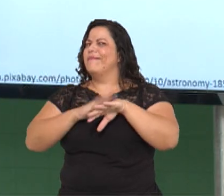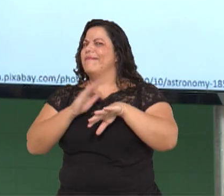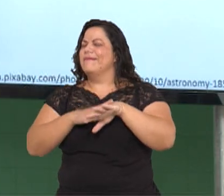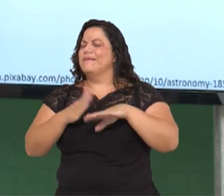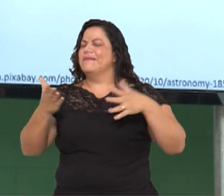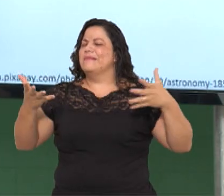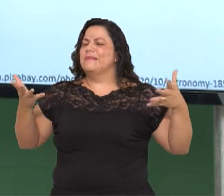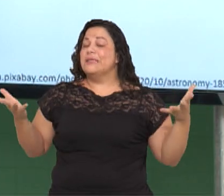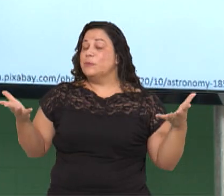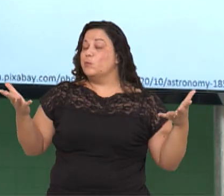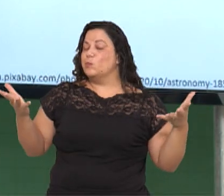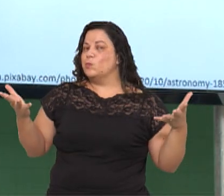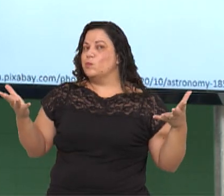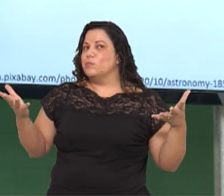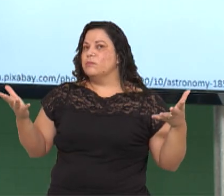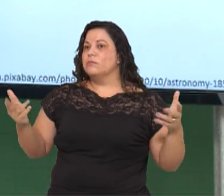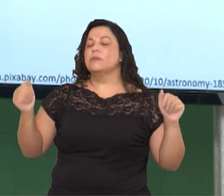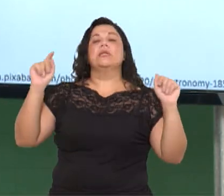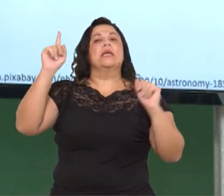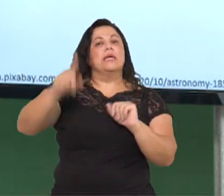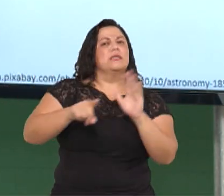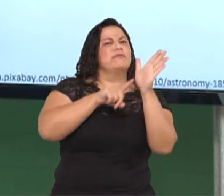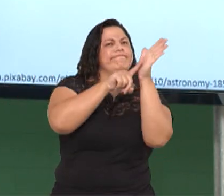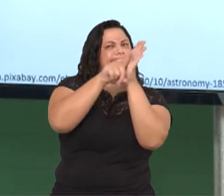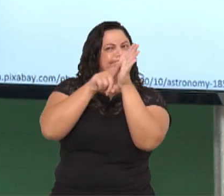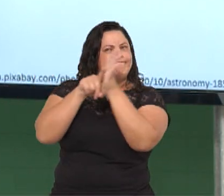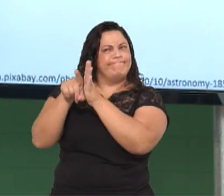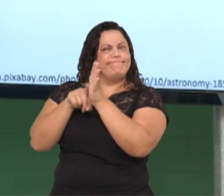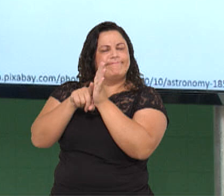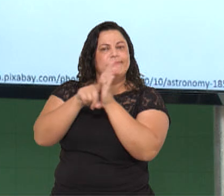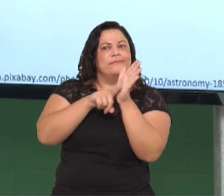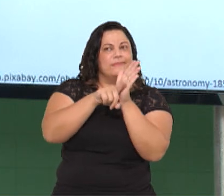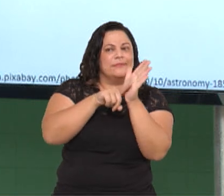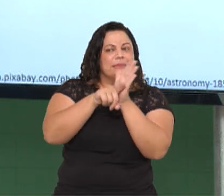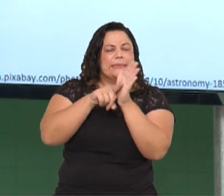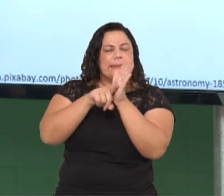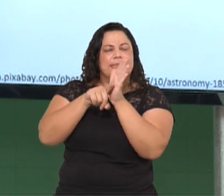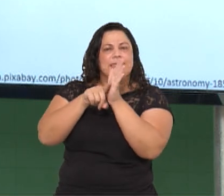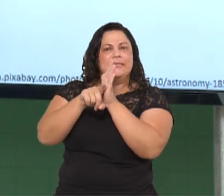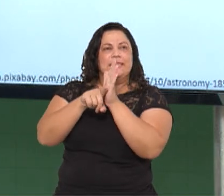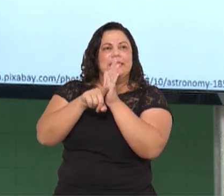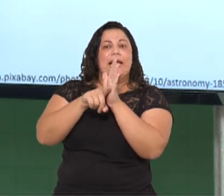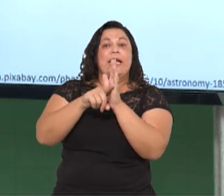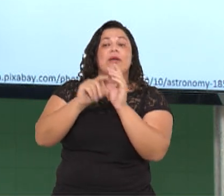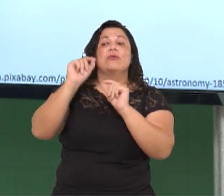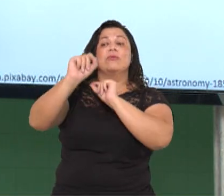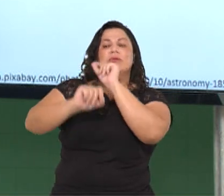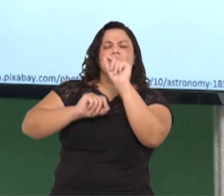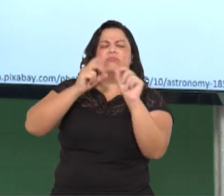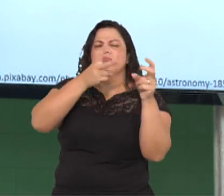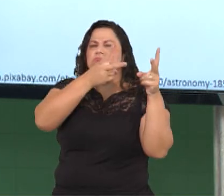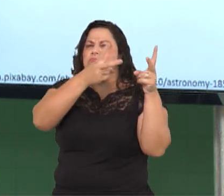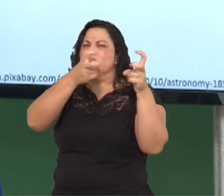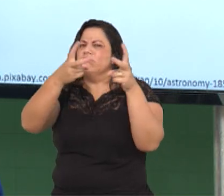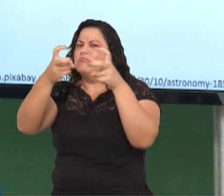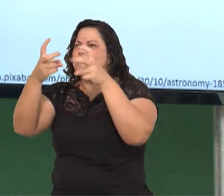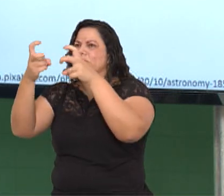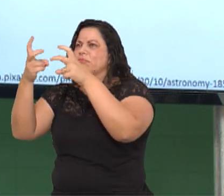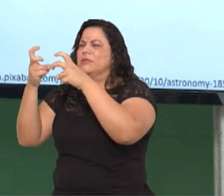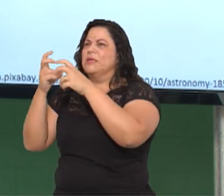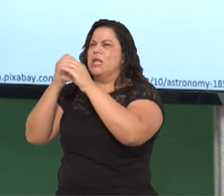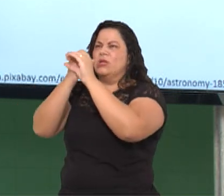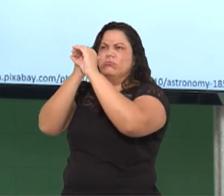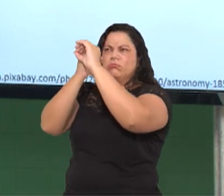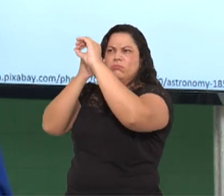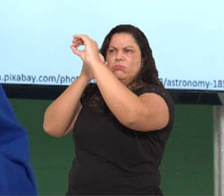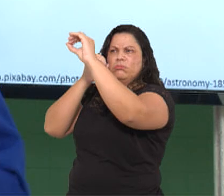esses cientistas, esses pesquisadores, eles, através das suas observações, eles